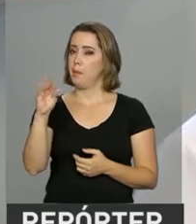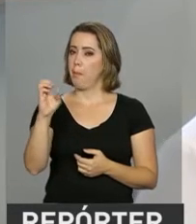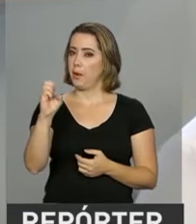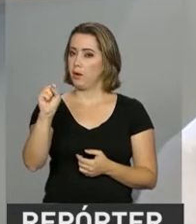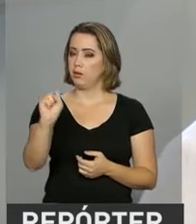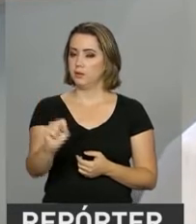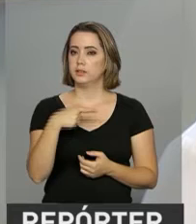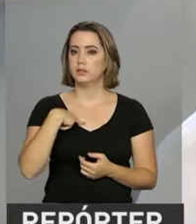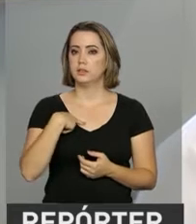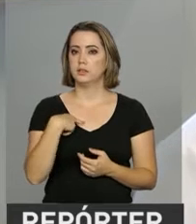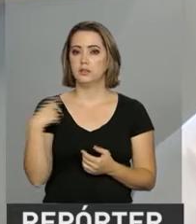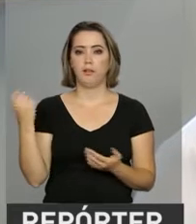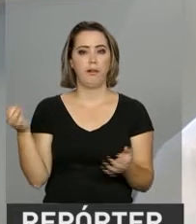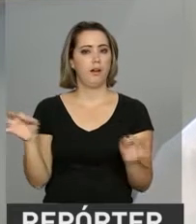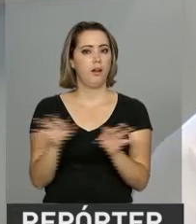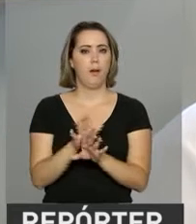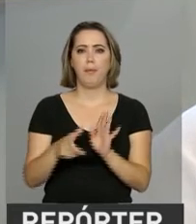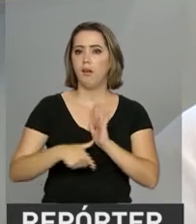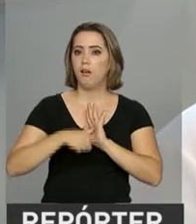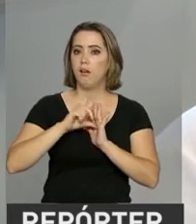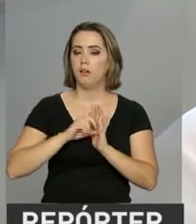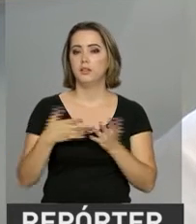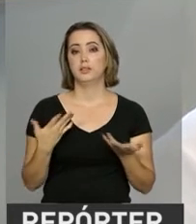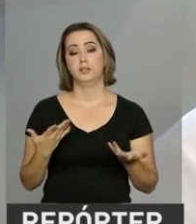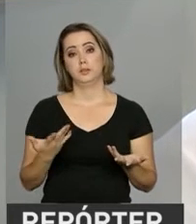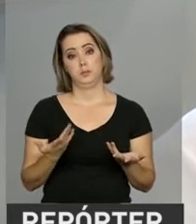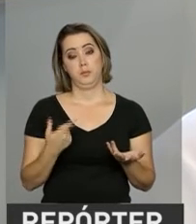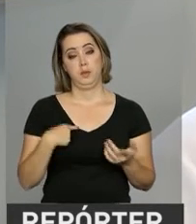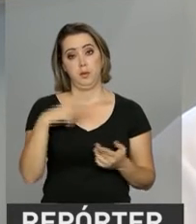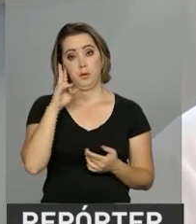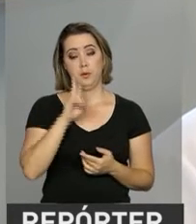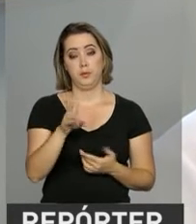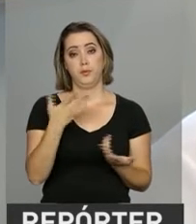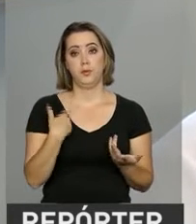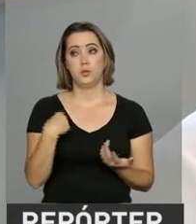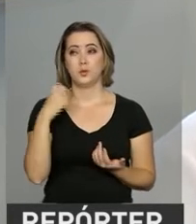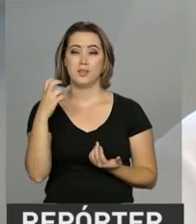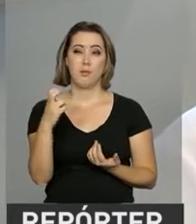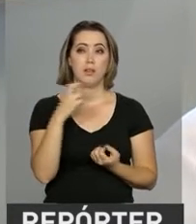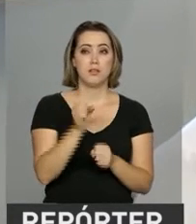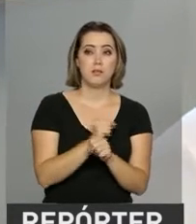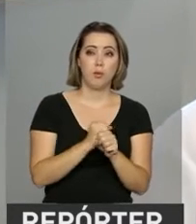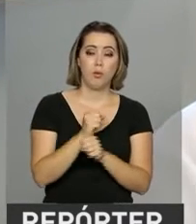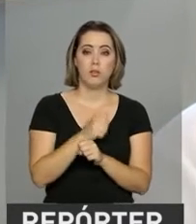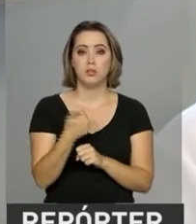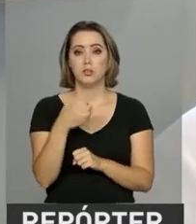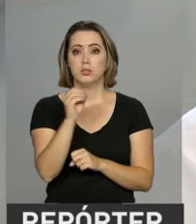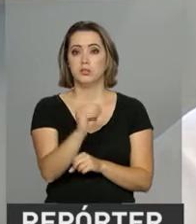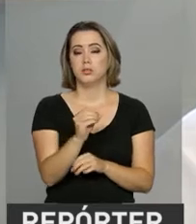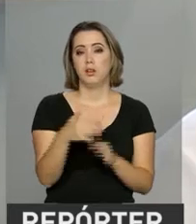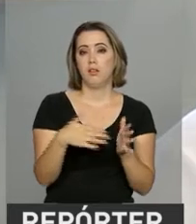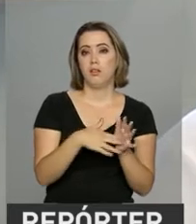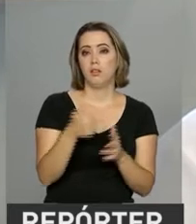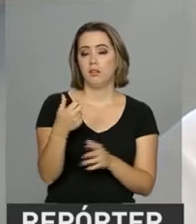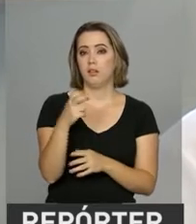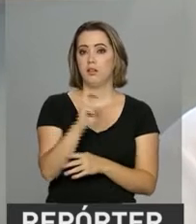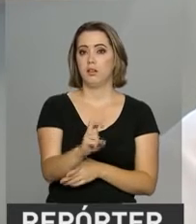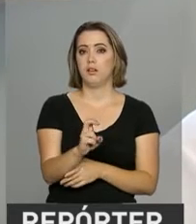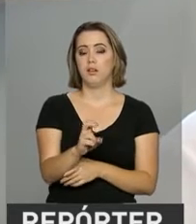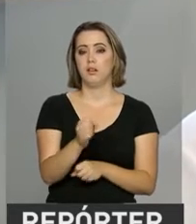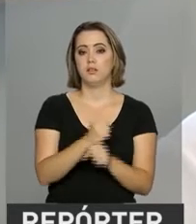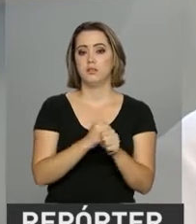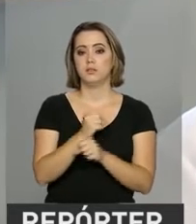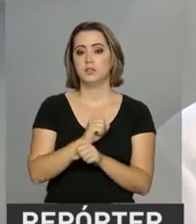coloca uma prótese desta confiança quantidades pensando que ela vai durar em média 10 aqui com 70 anos eu vou